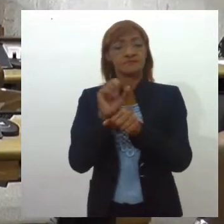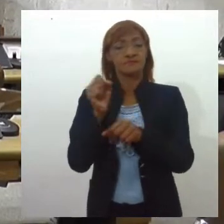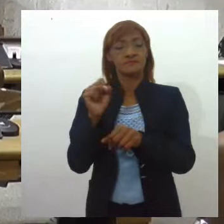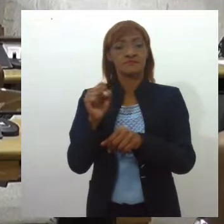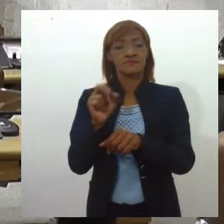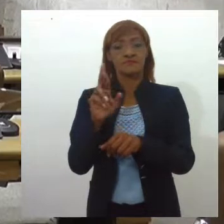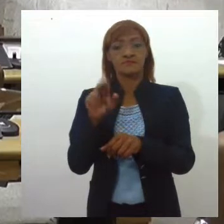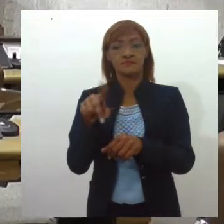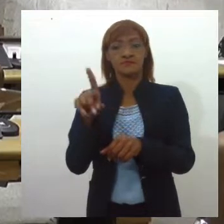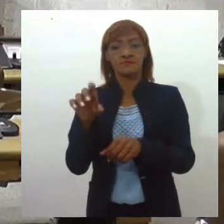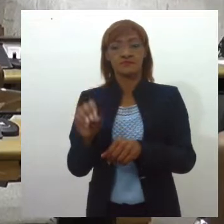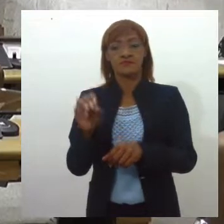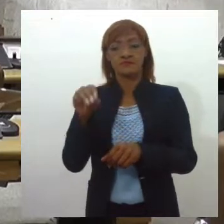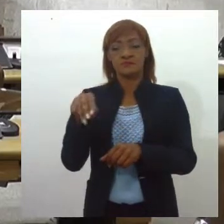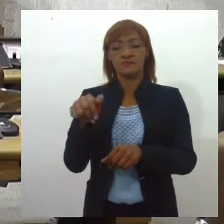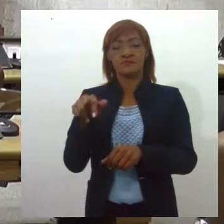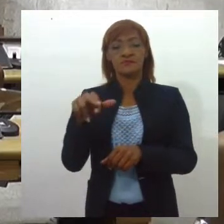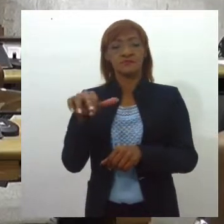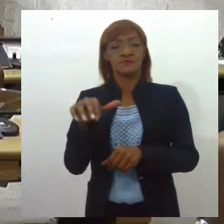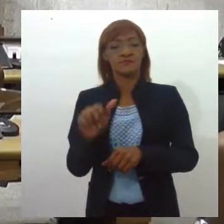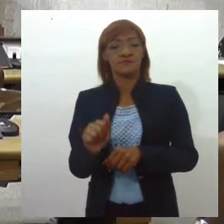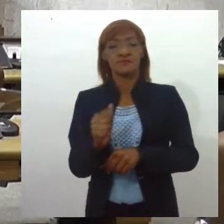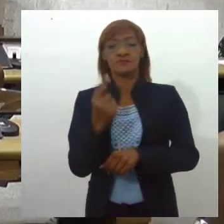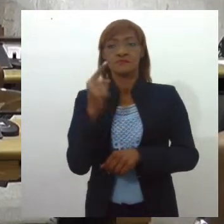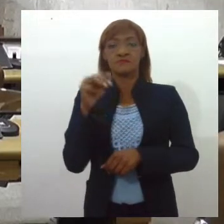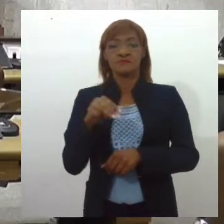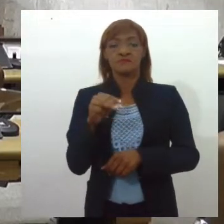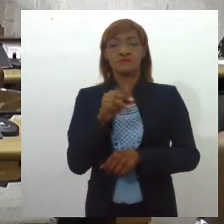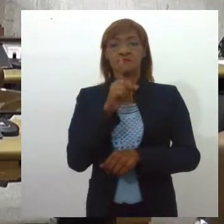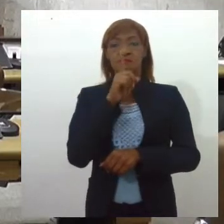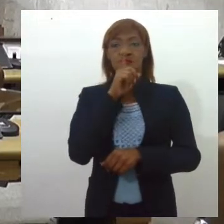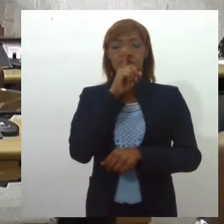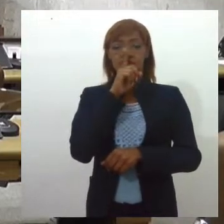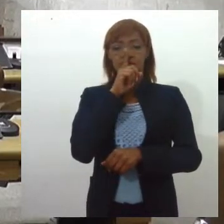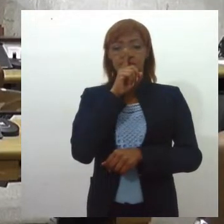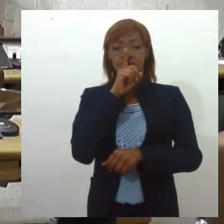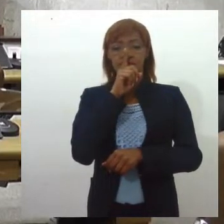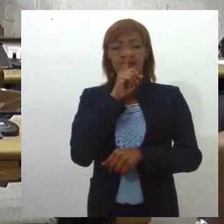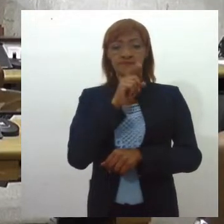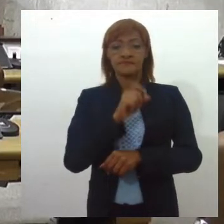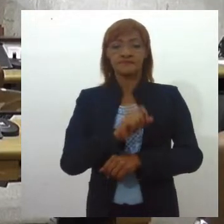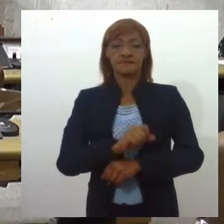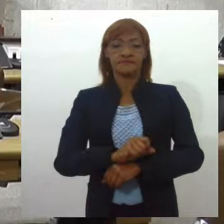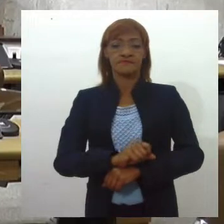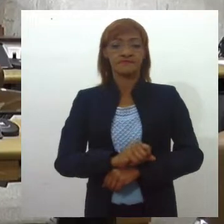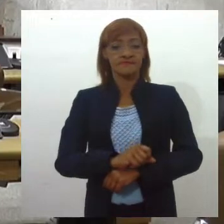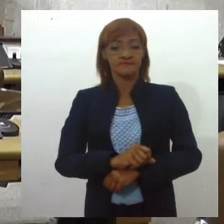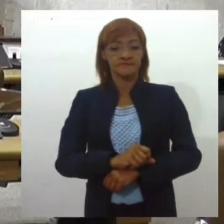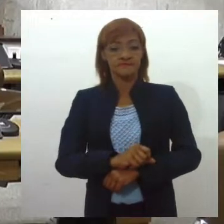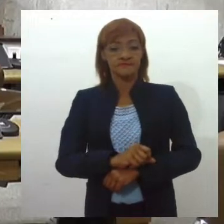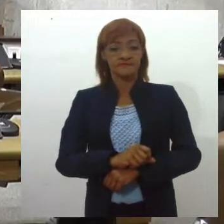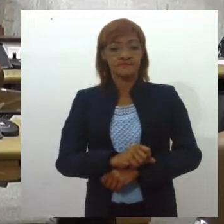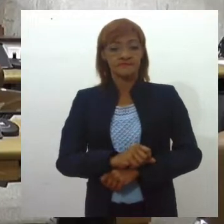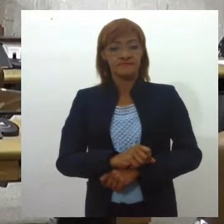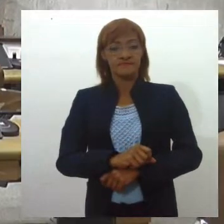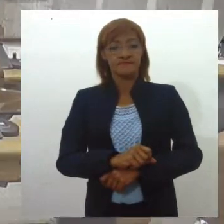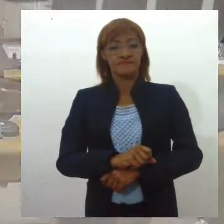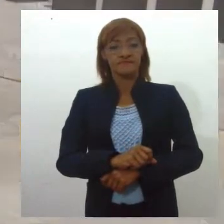Moura. Os deputados estaduais fizeram um minuto de silêncio em homenagem ao ex-parlamentar.